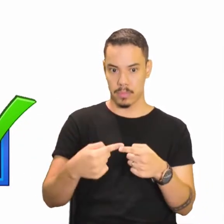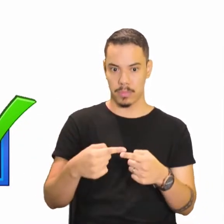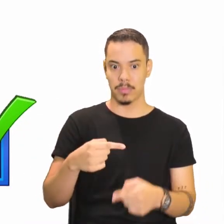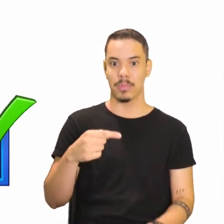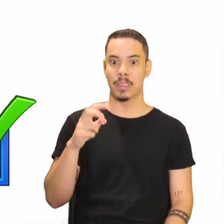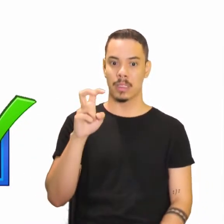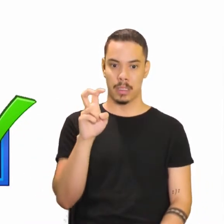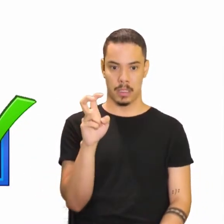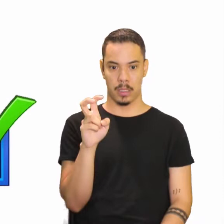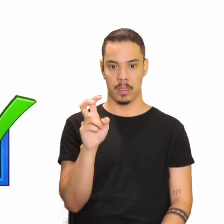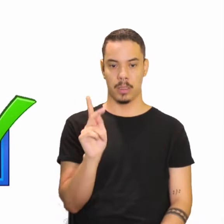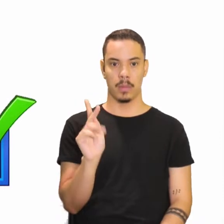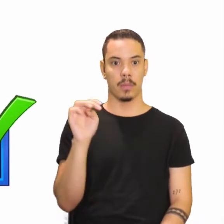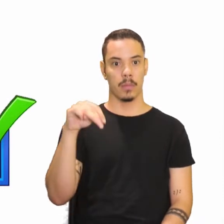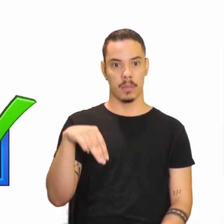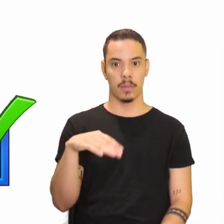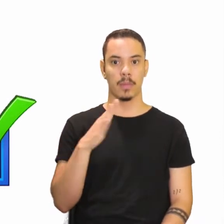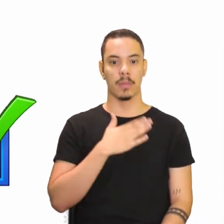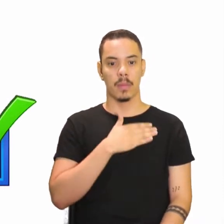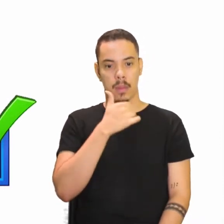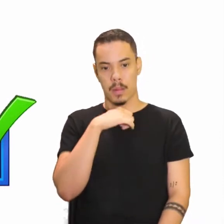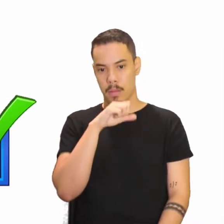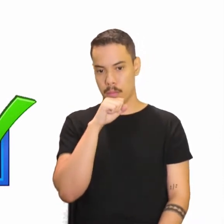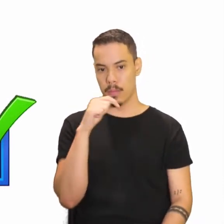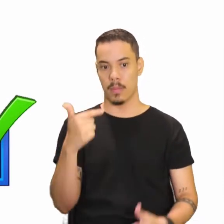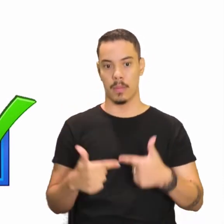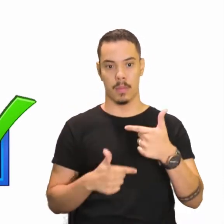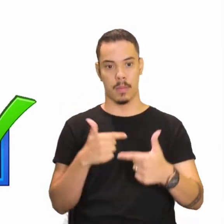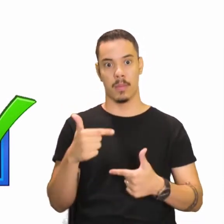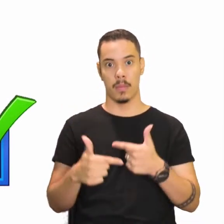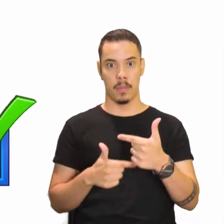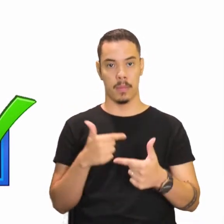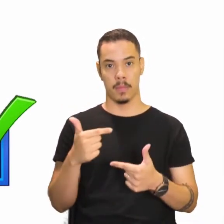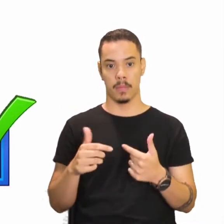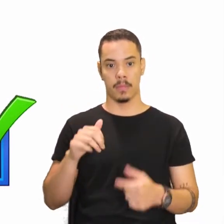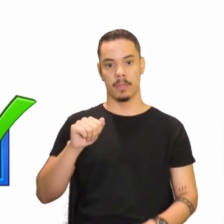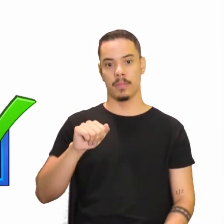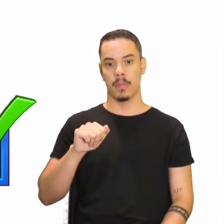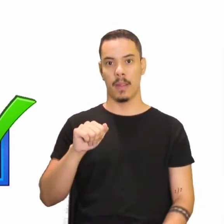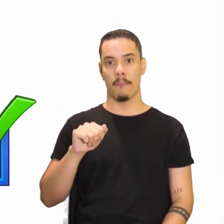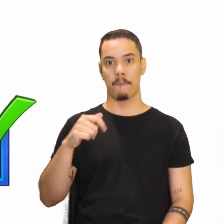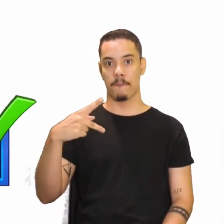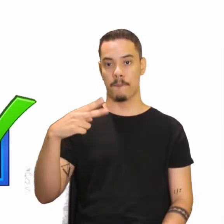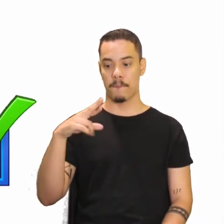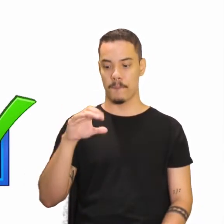distância, né? Então, minha mãe trabalha, né,